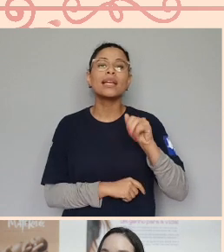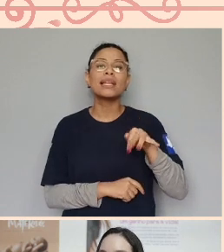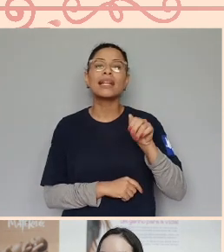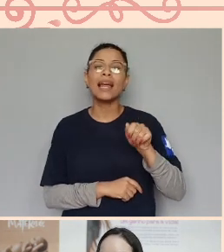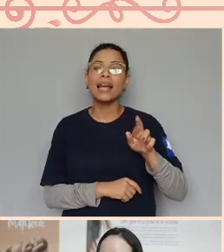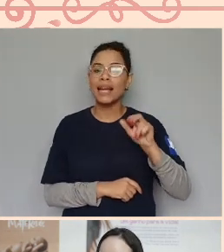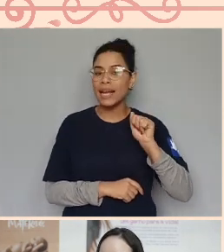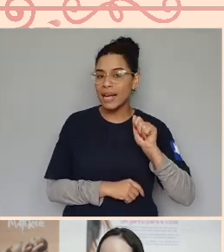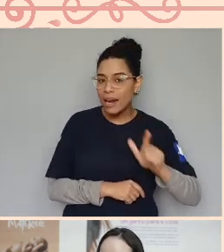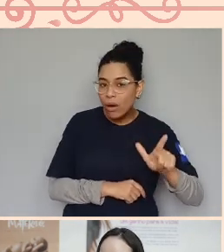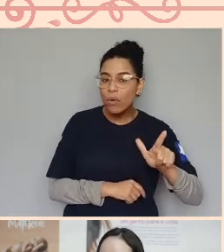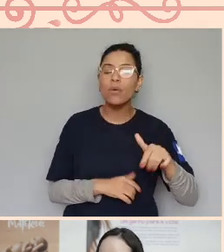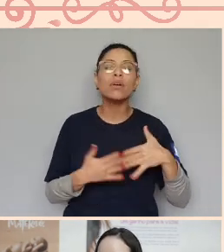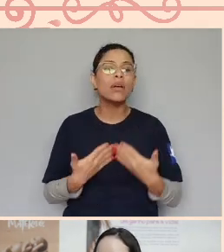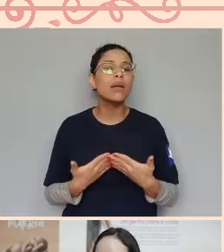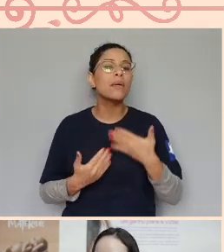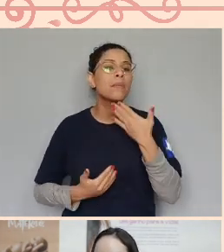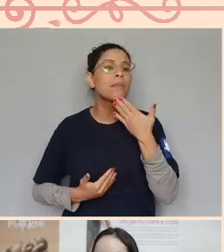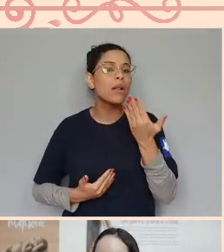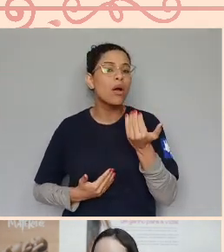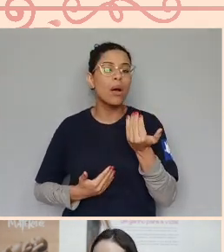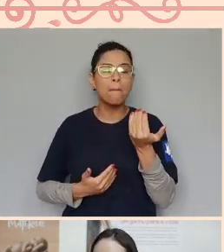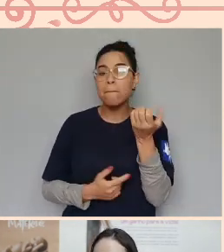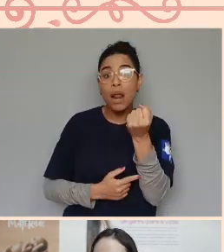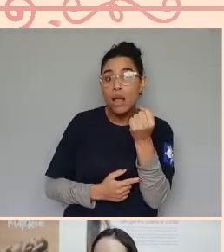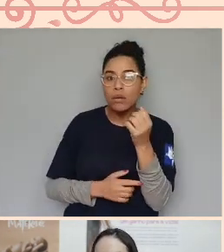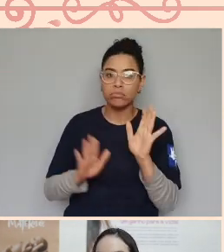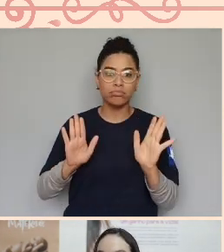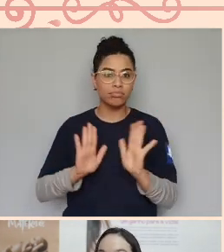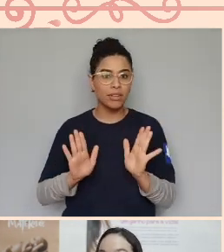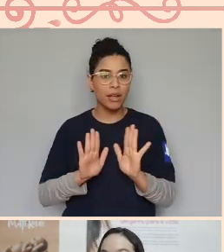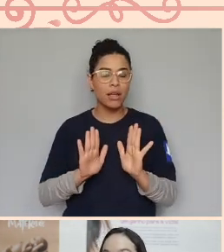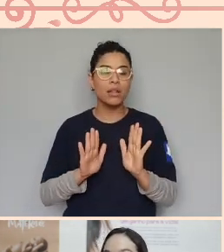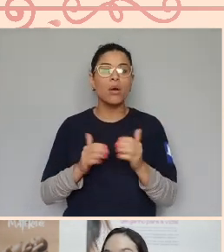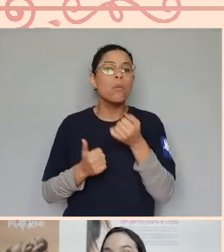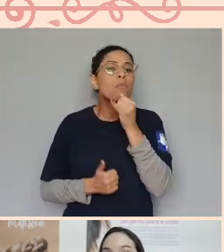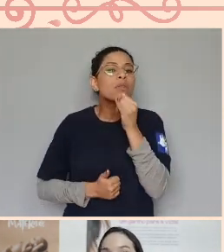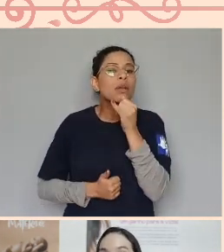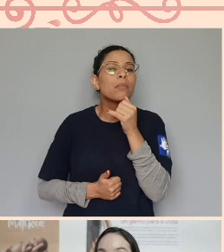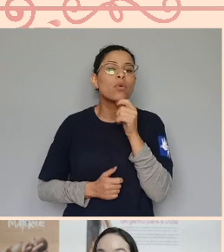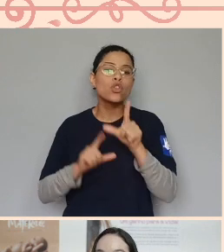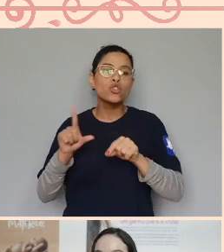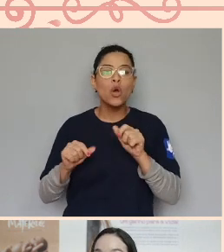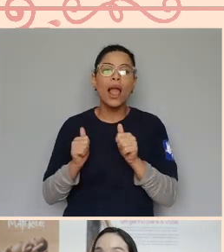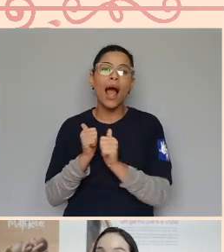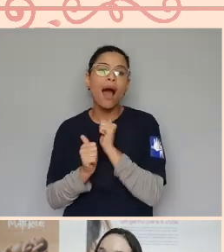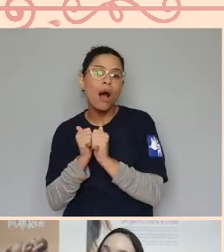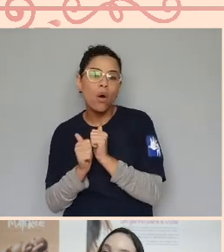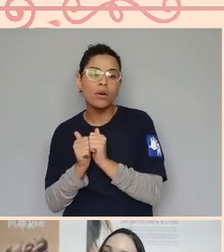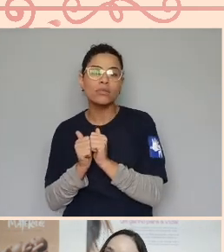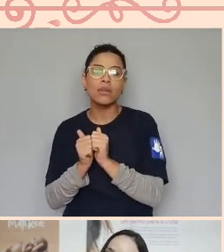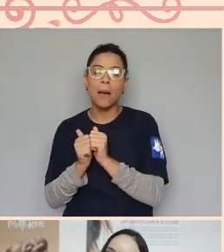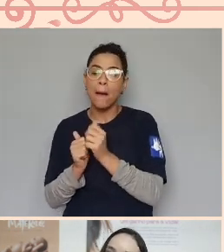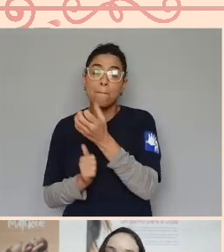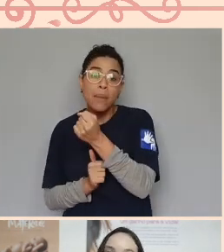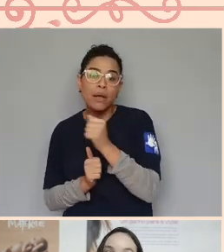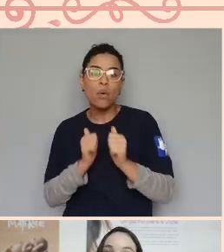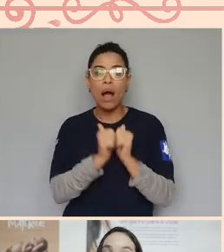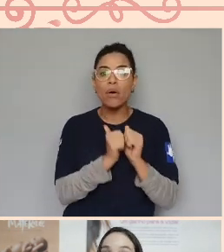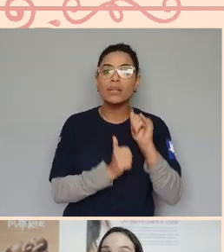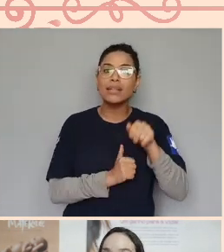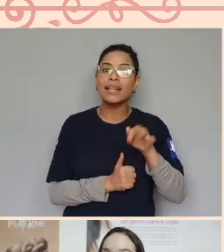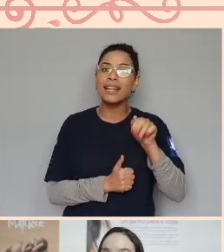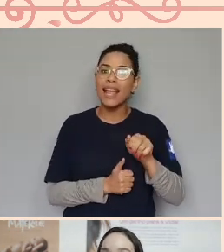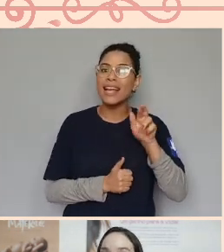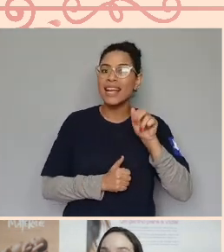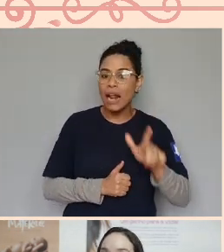os beneficiados, que são aqueles mais branquinhos, né? Então, entre um arroz integral e um arroz branco, é sempre melhor o arroz integral.